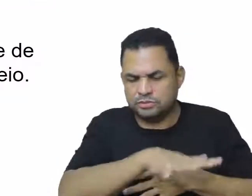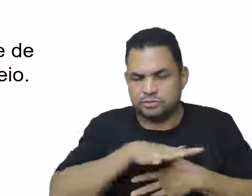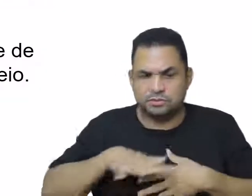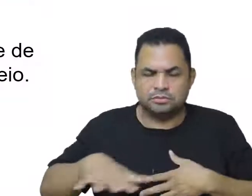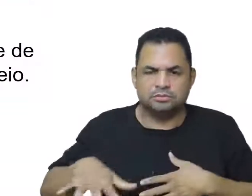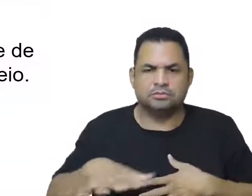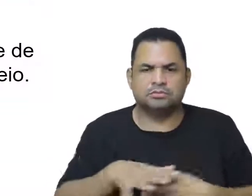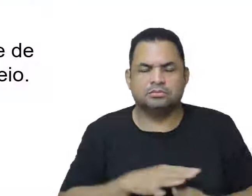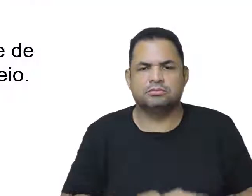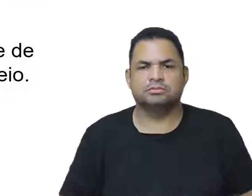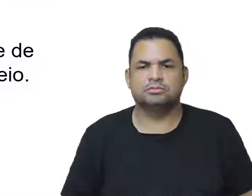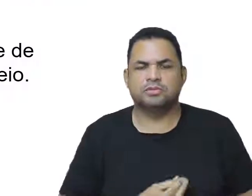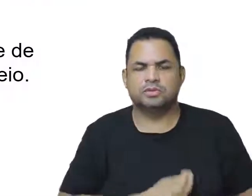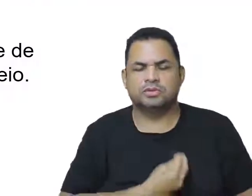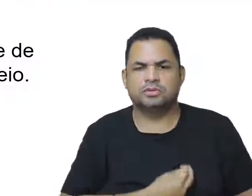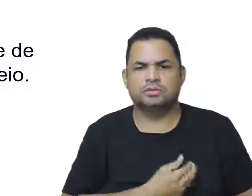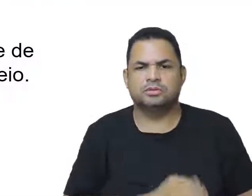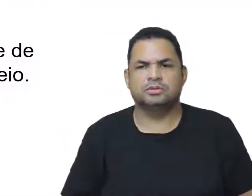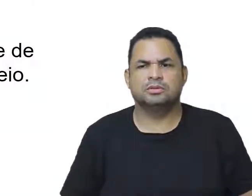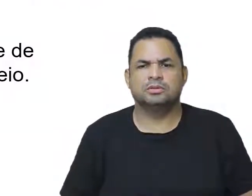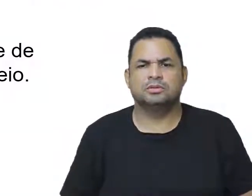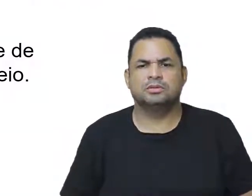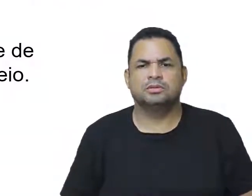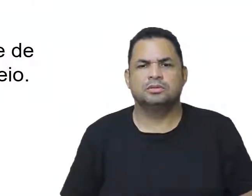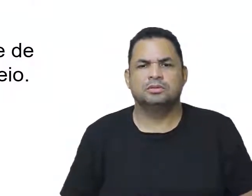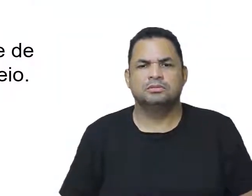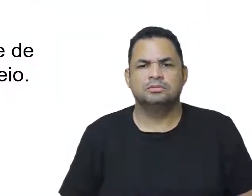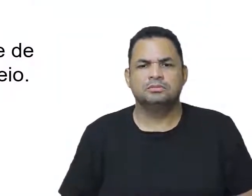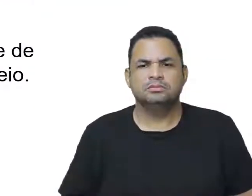encontro, tá bom? Joga aí, por favor.